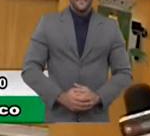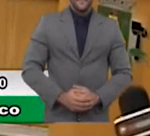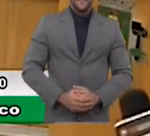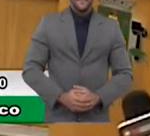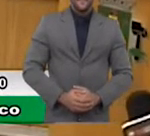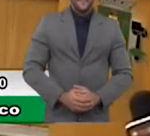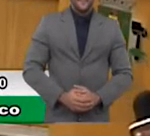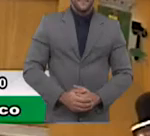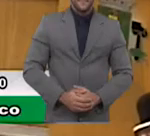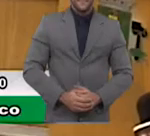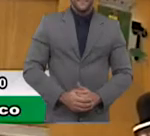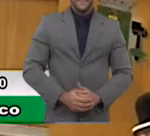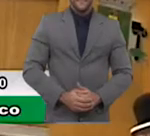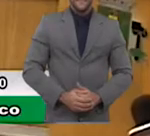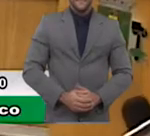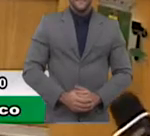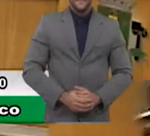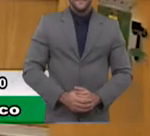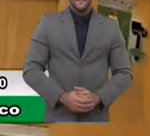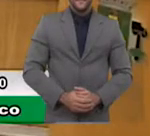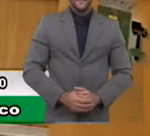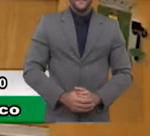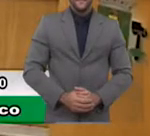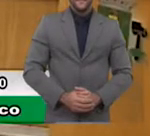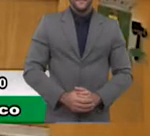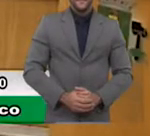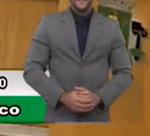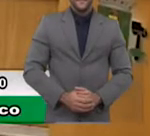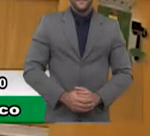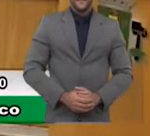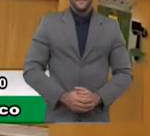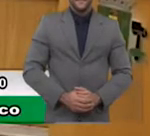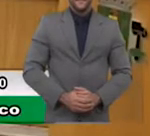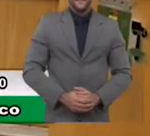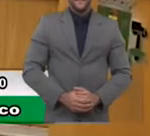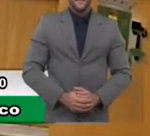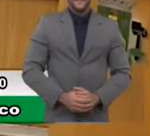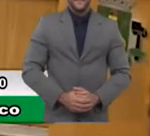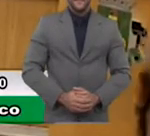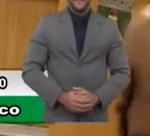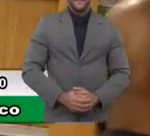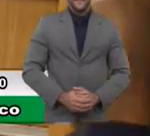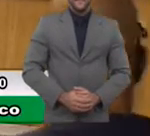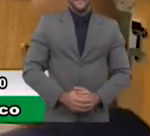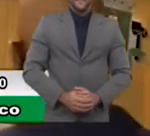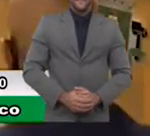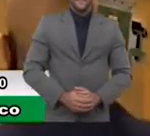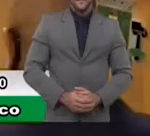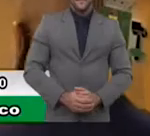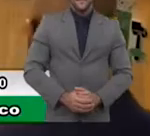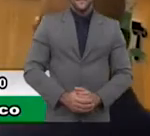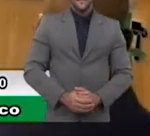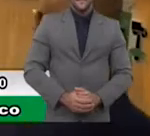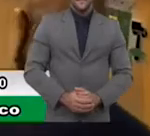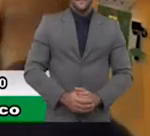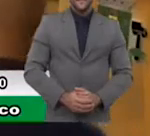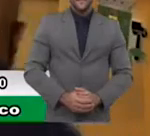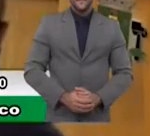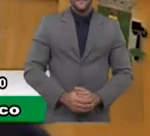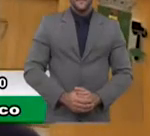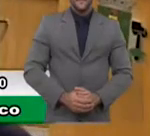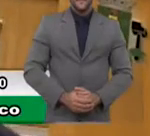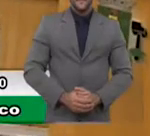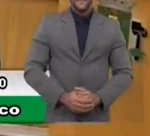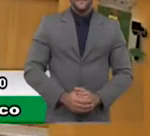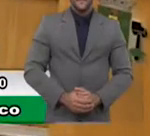Então, para mim não chorar, eu vou encerrar isso aqui. É a palavra que eu tenho a todos os funcionários que estão aqui, é de gratidão por tudo que vocês fizeram